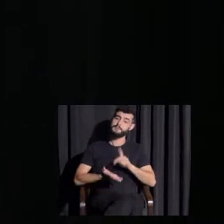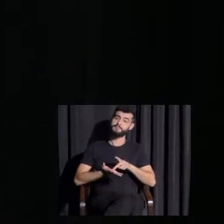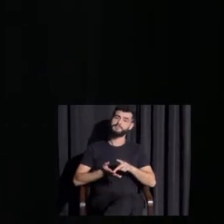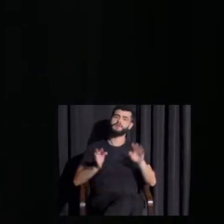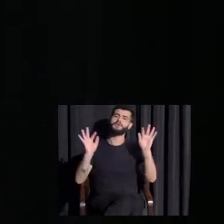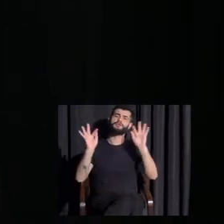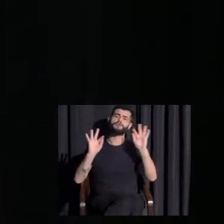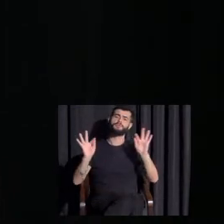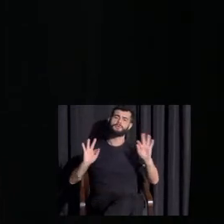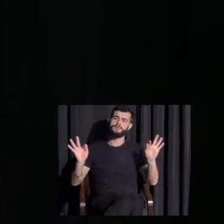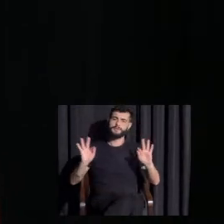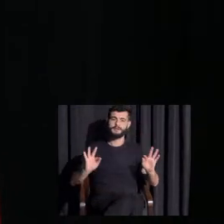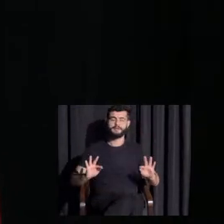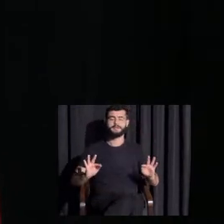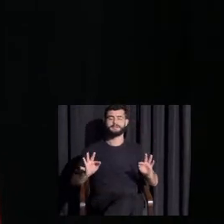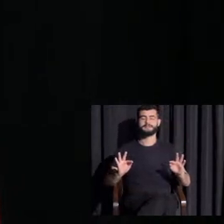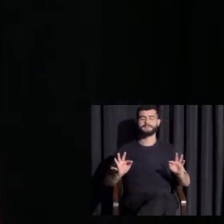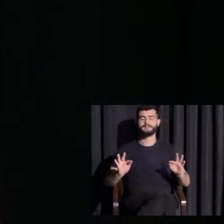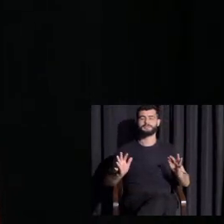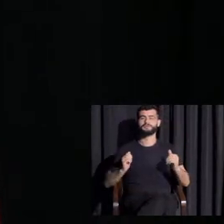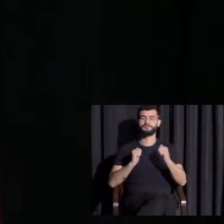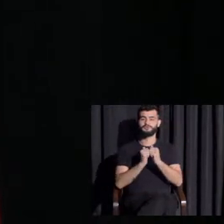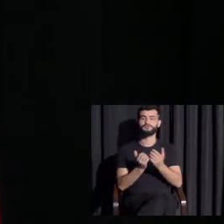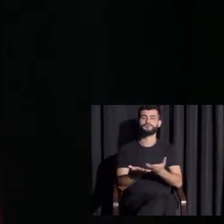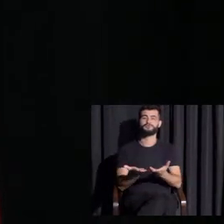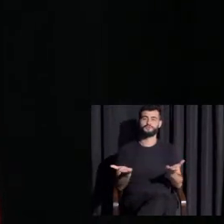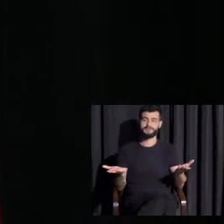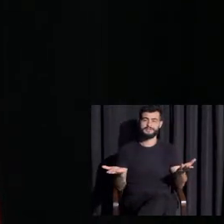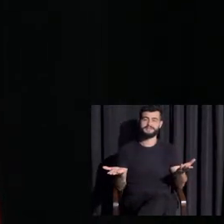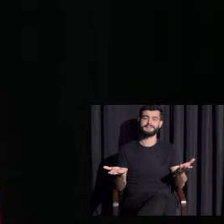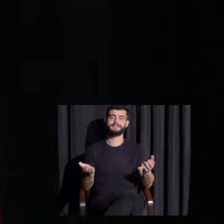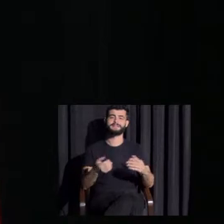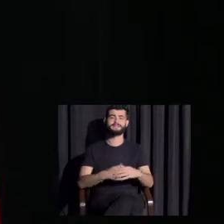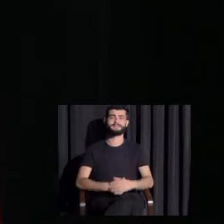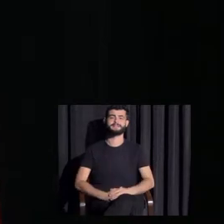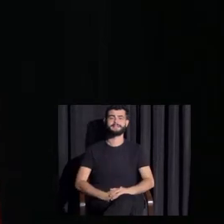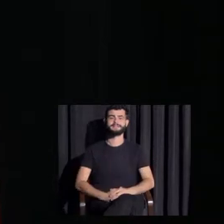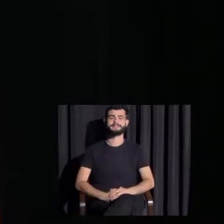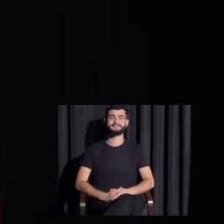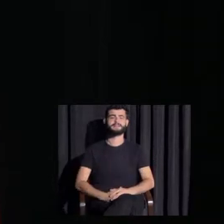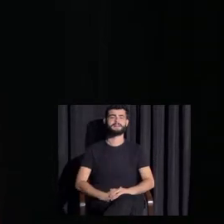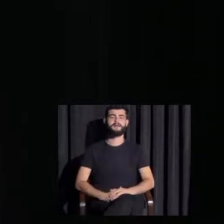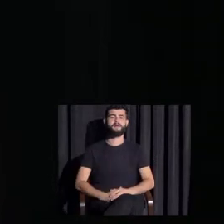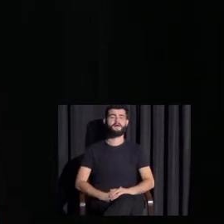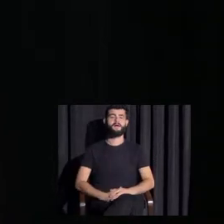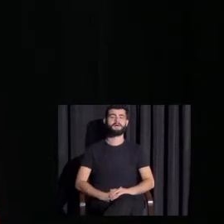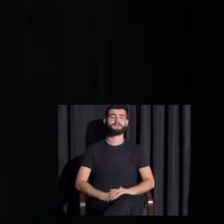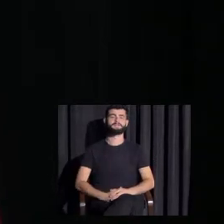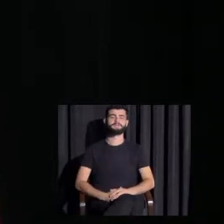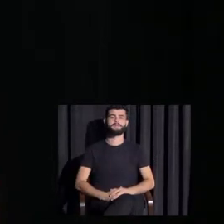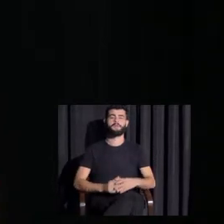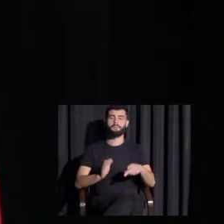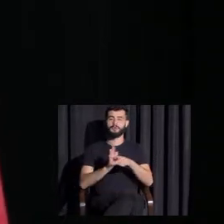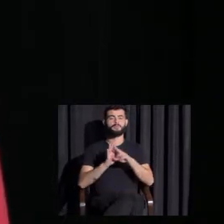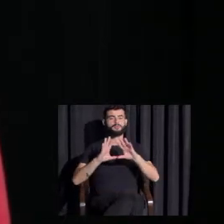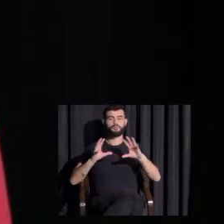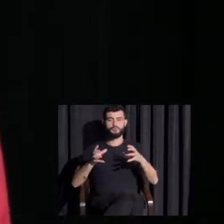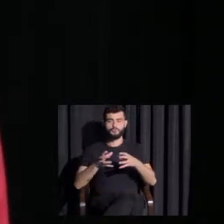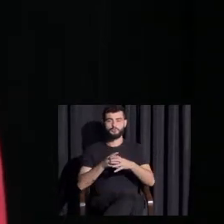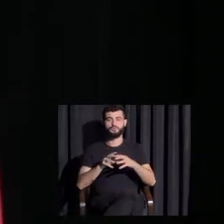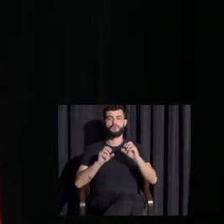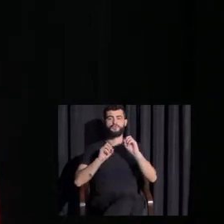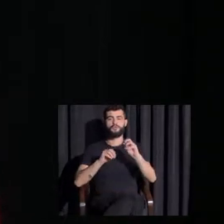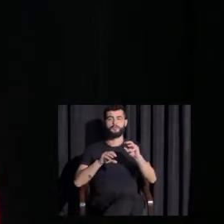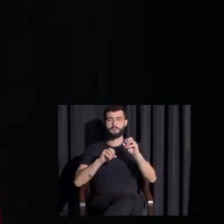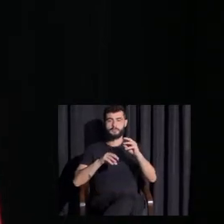aqui com todo mundo que faz parte aqui da formação cultural da cidade de São Paulo. A gente está